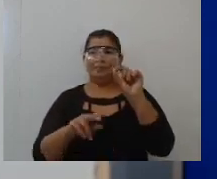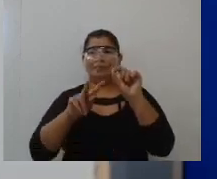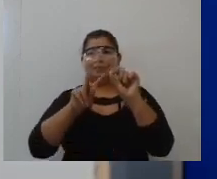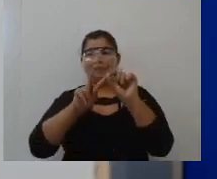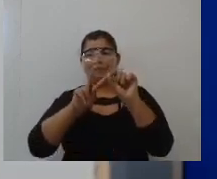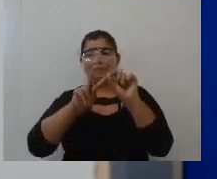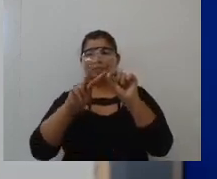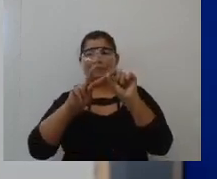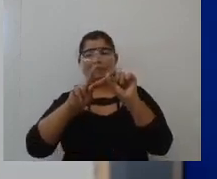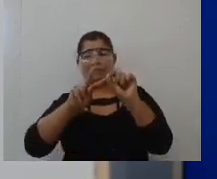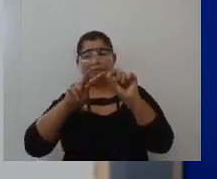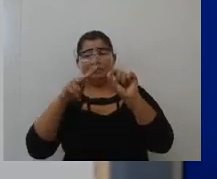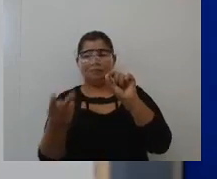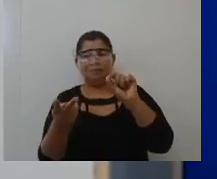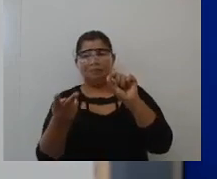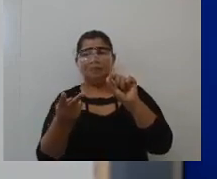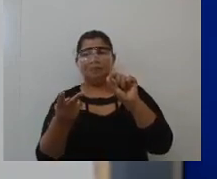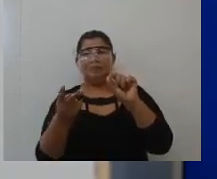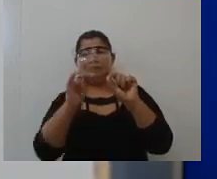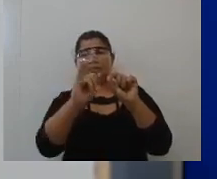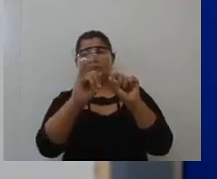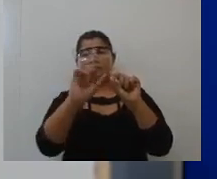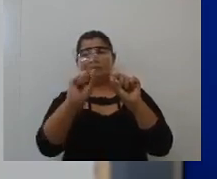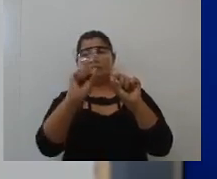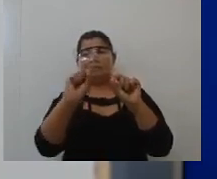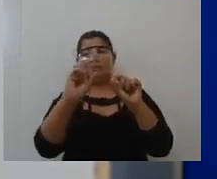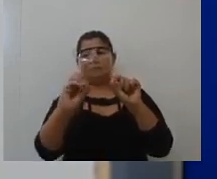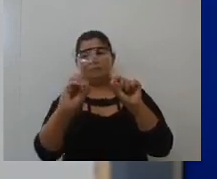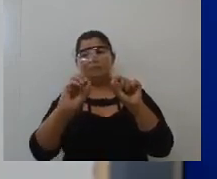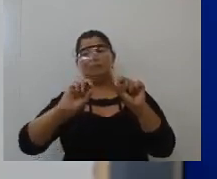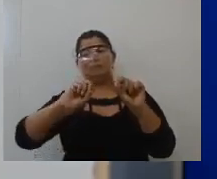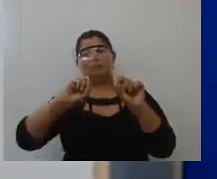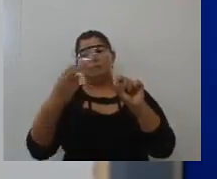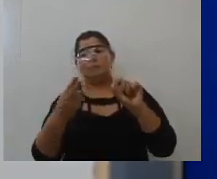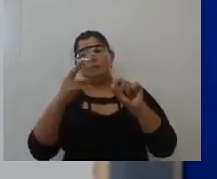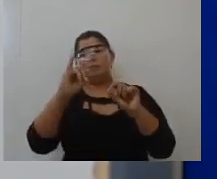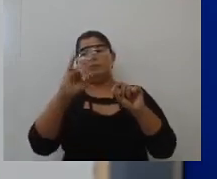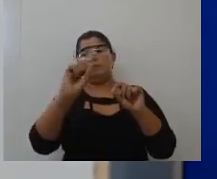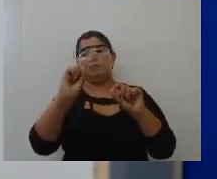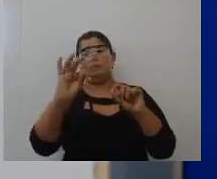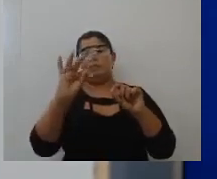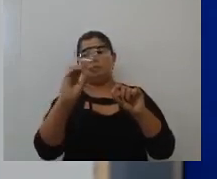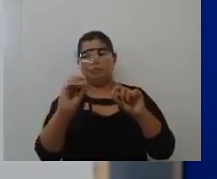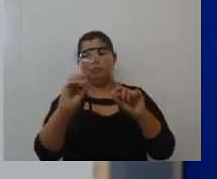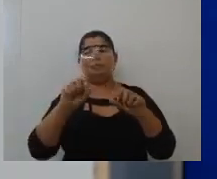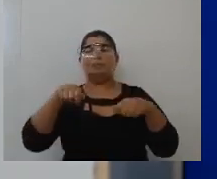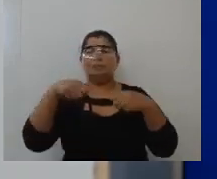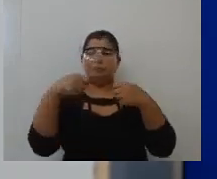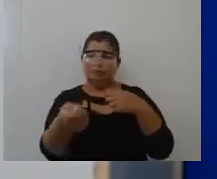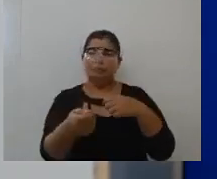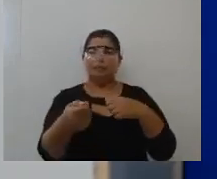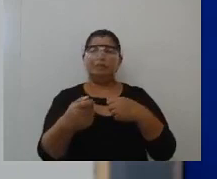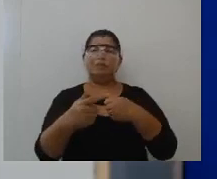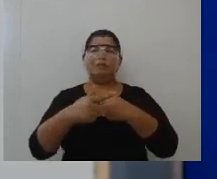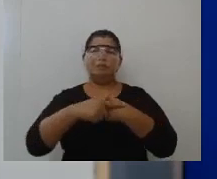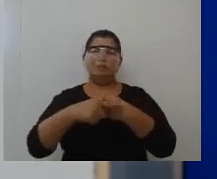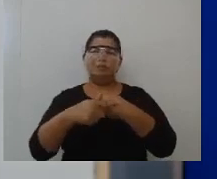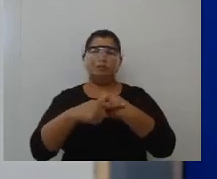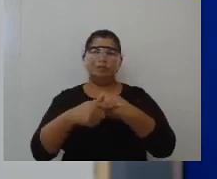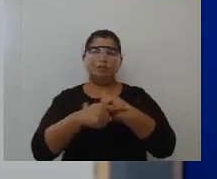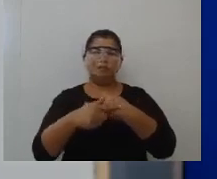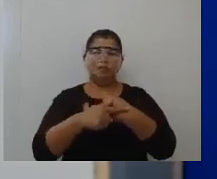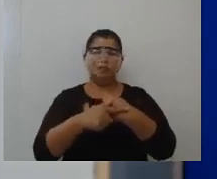ser substituído por isso e por isto, ele tem tem valor